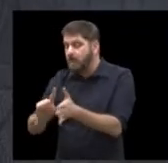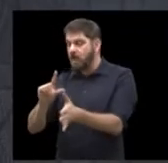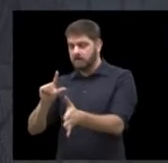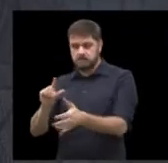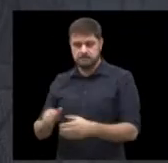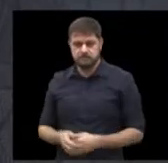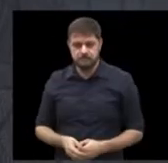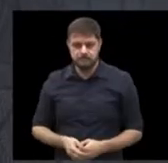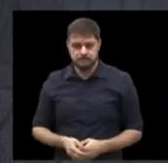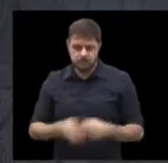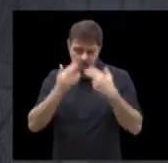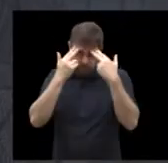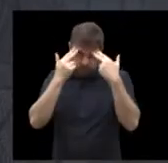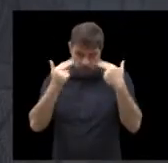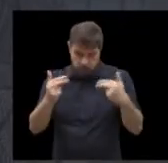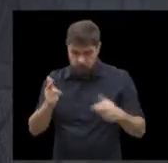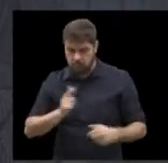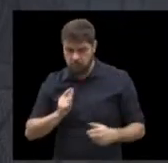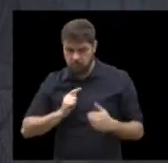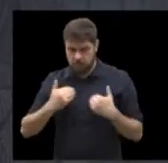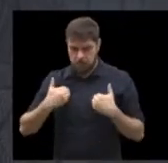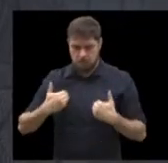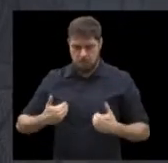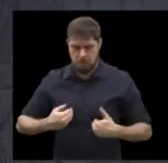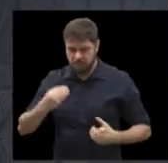Como normalmente você tem queda da